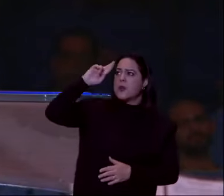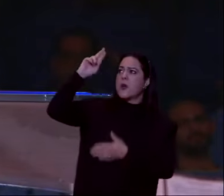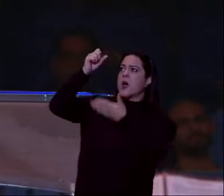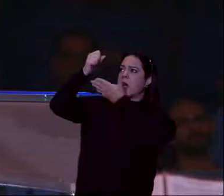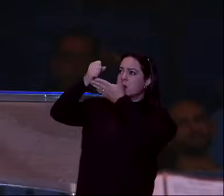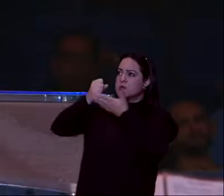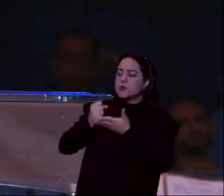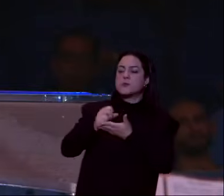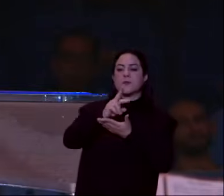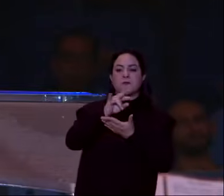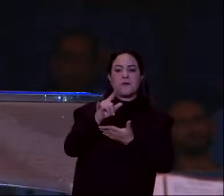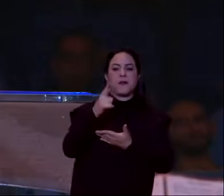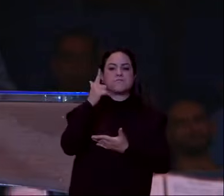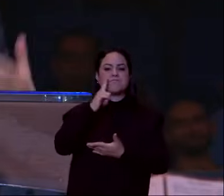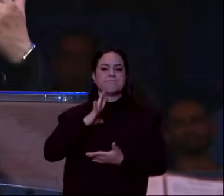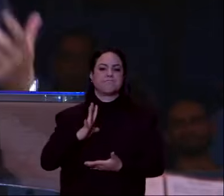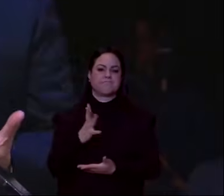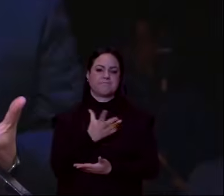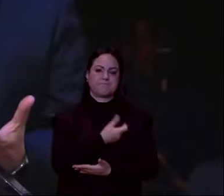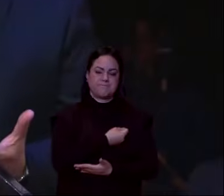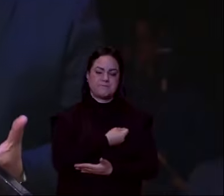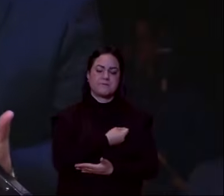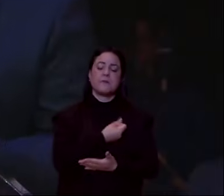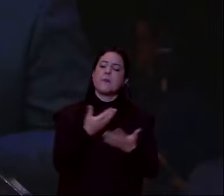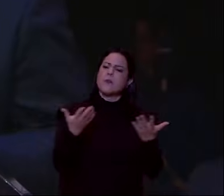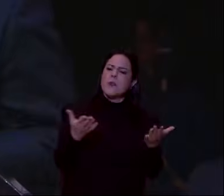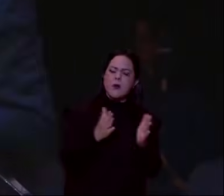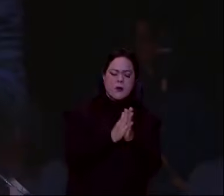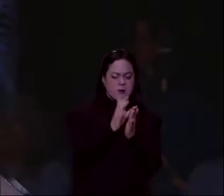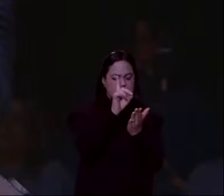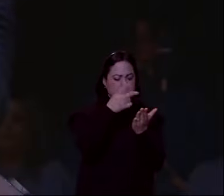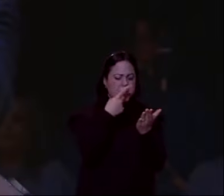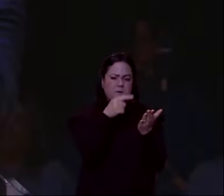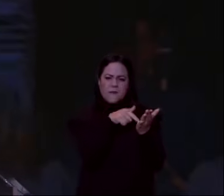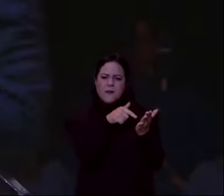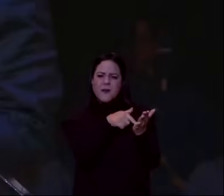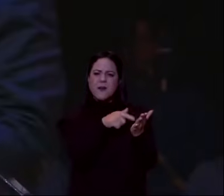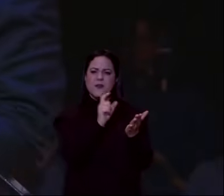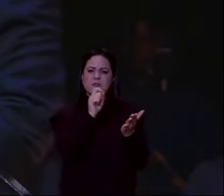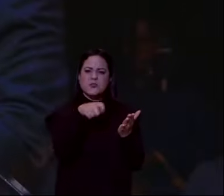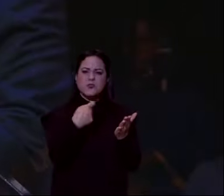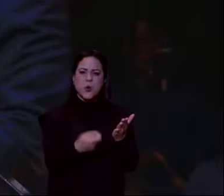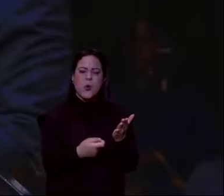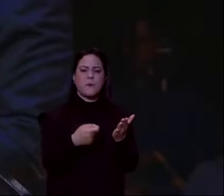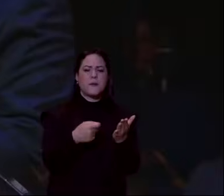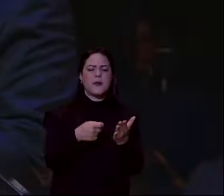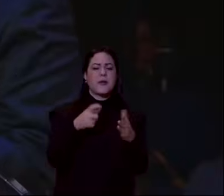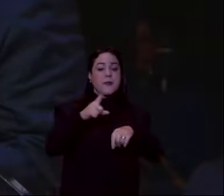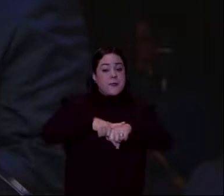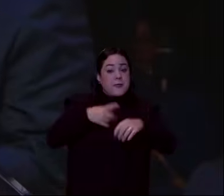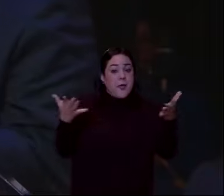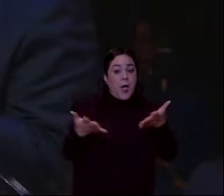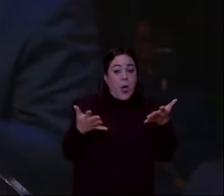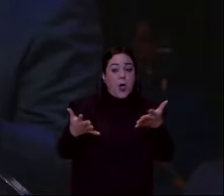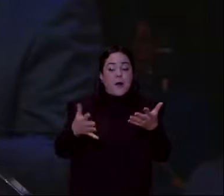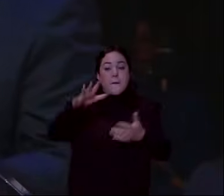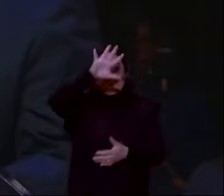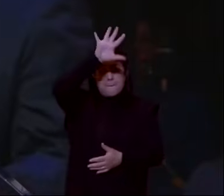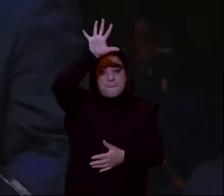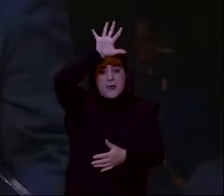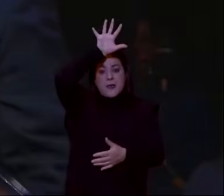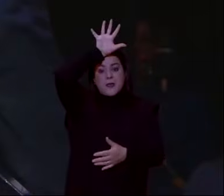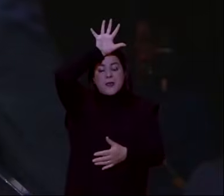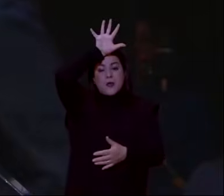serão salvos. E o que a Bíblia vai dizer é que esse tempo inaugurado pelo Pentecostes é o tempo da